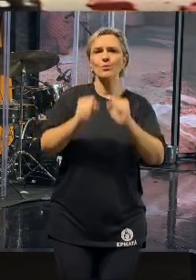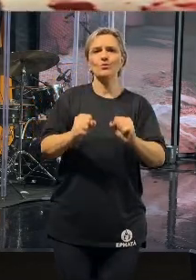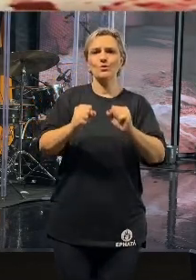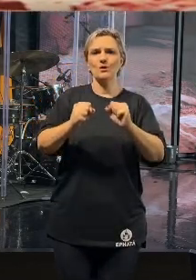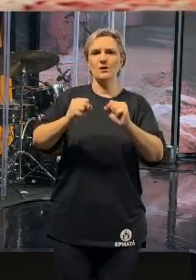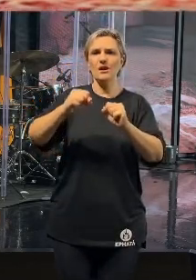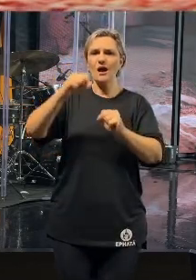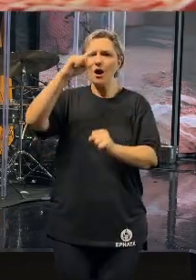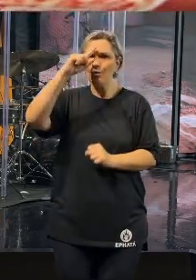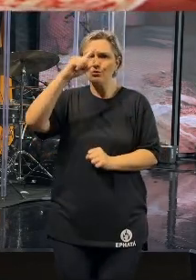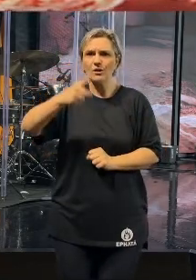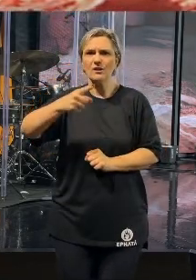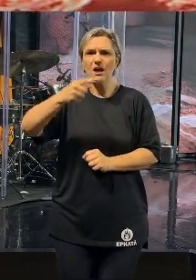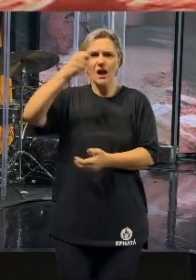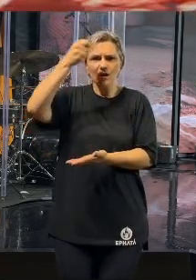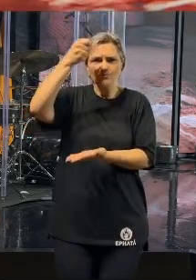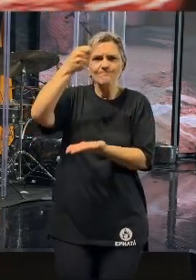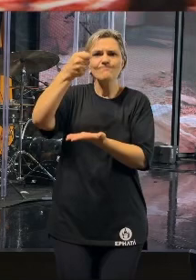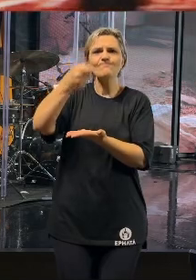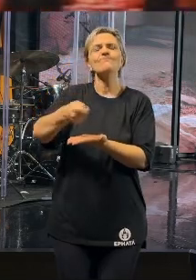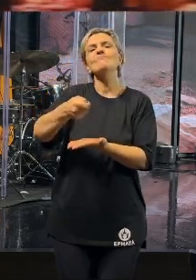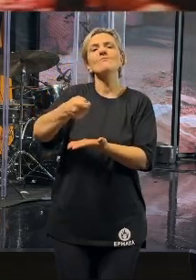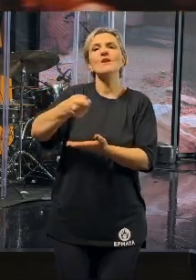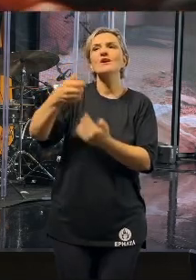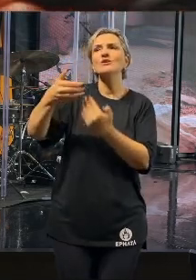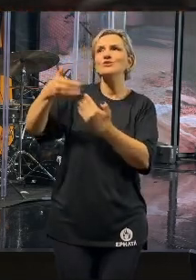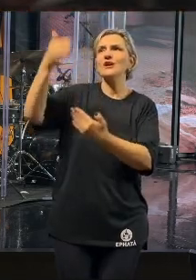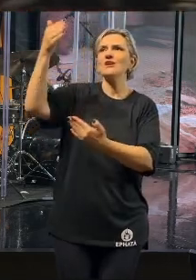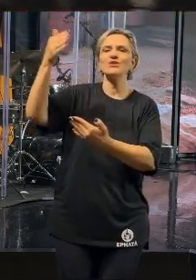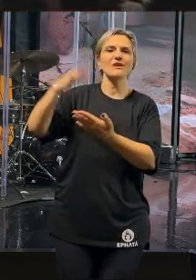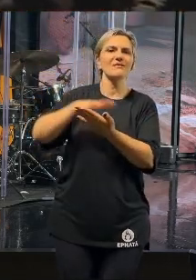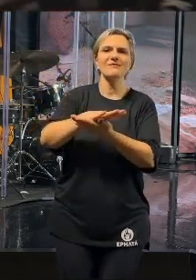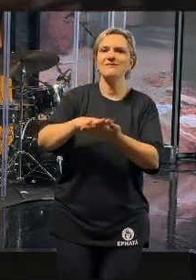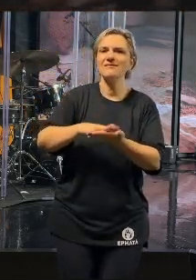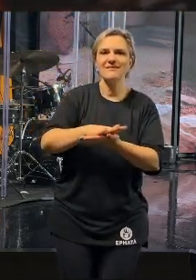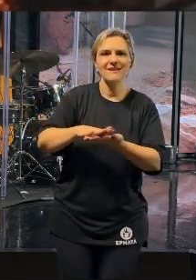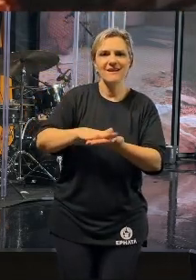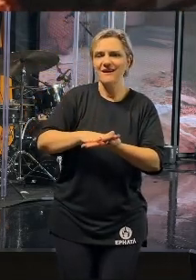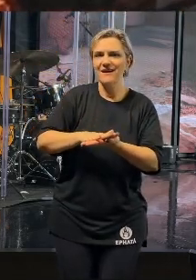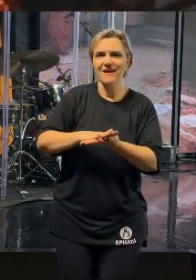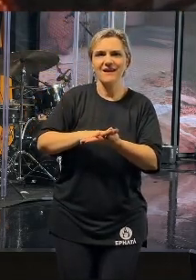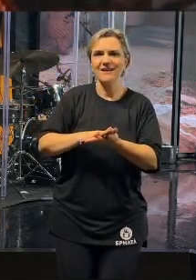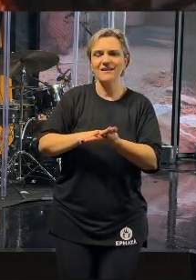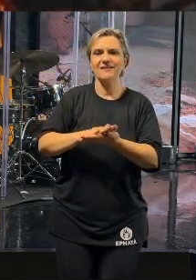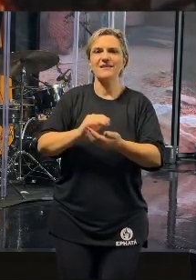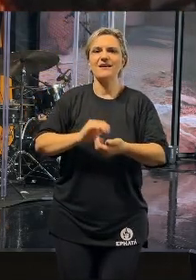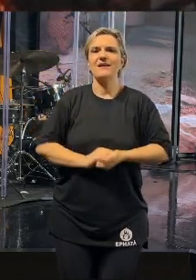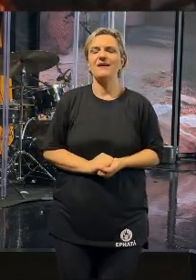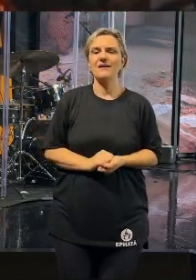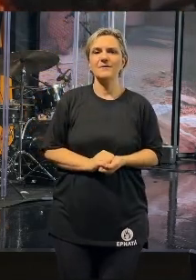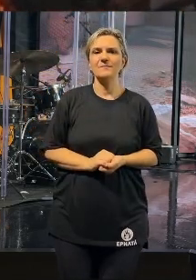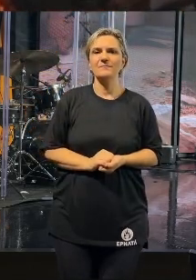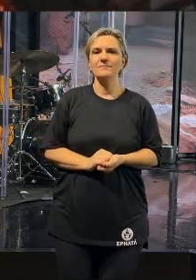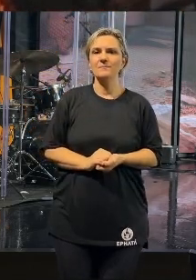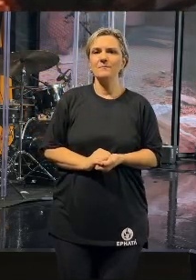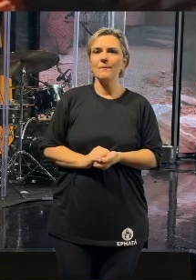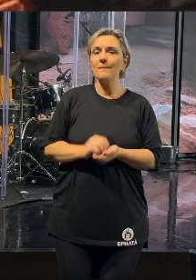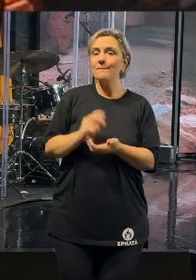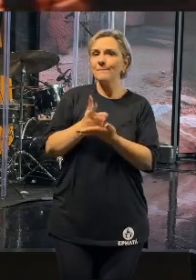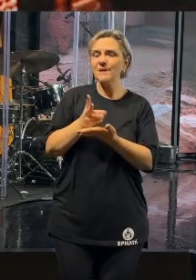toda a autoridade e que diante dele nada subsiste.